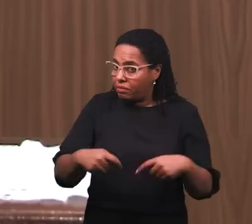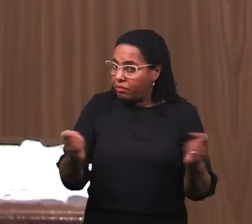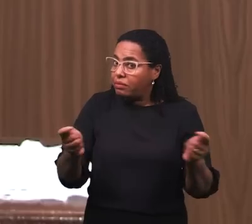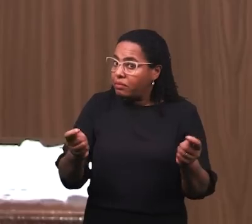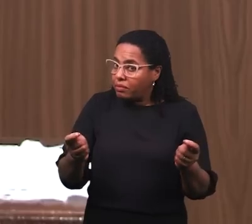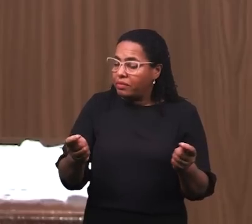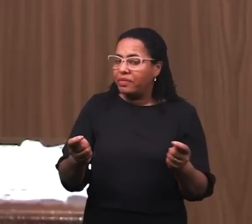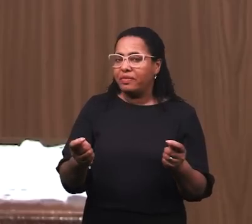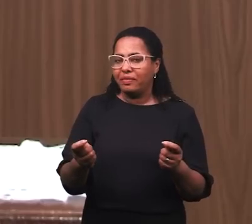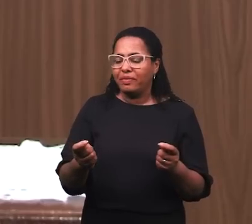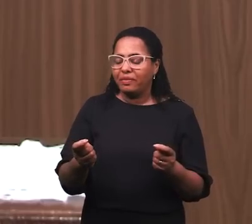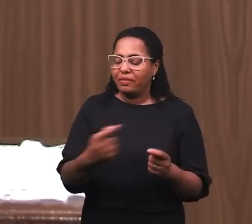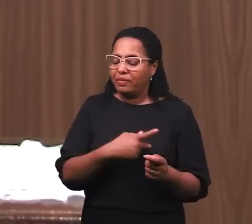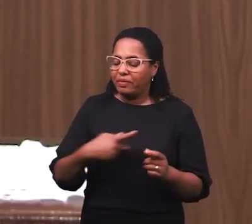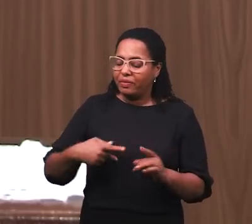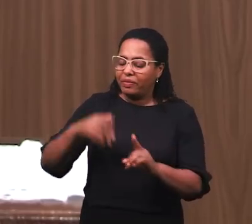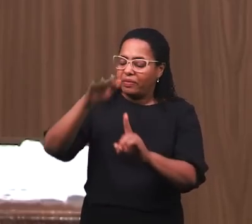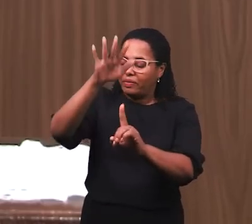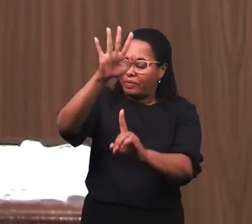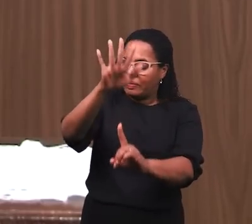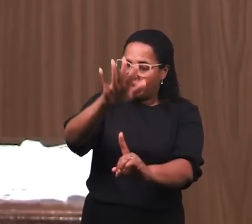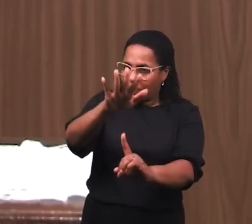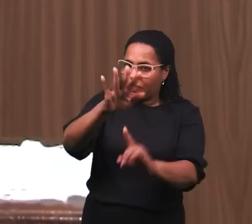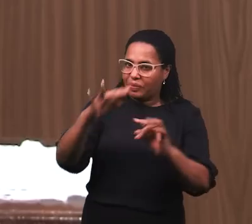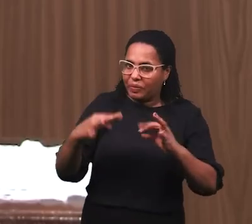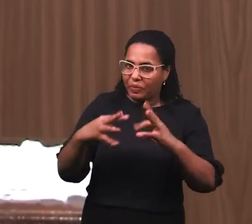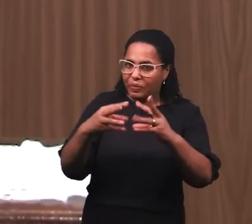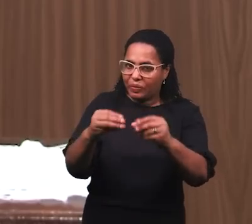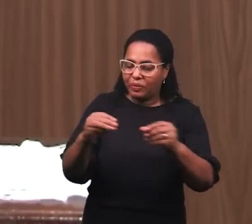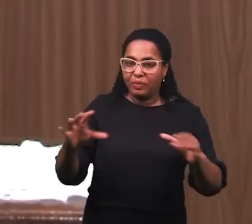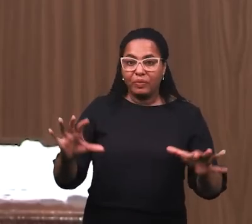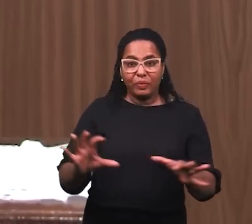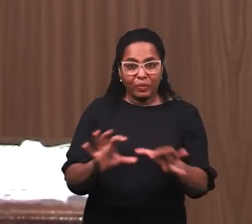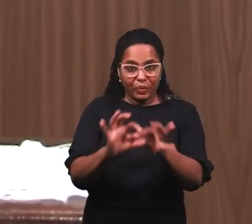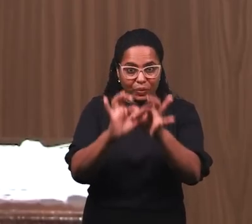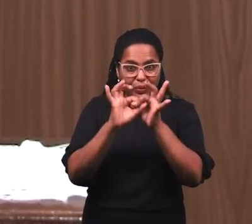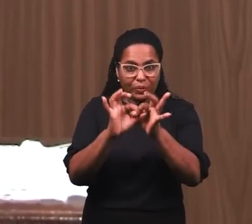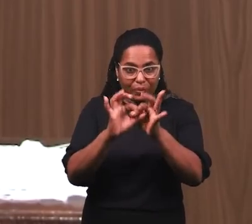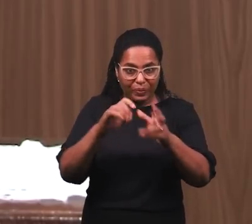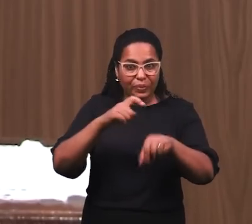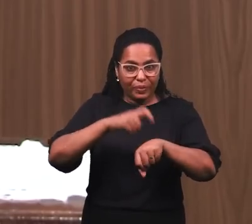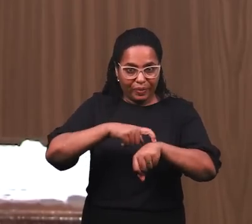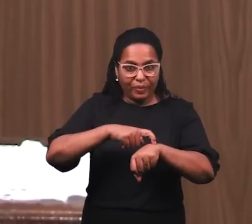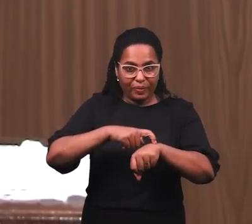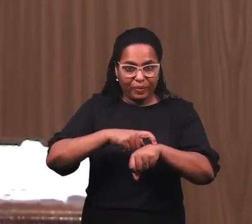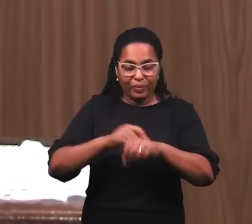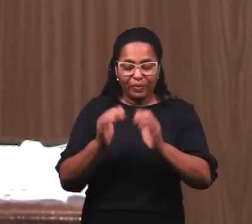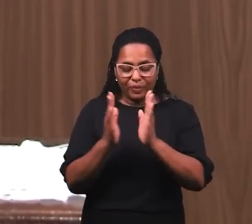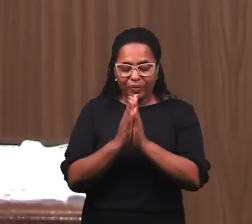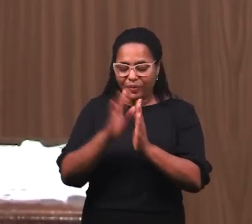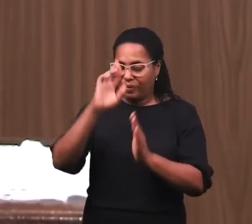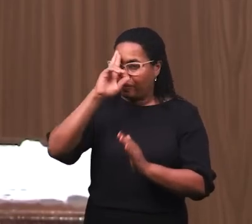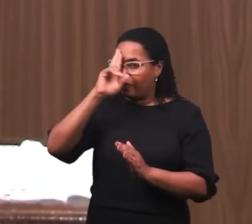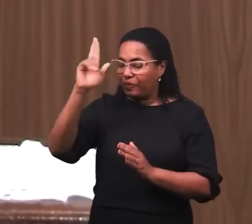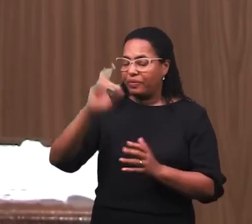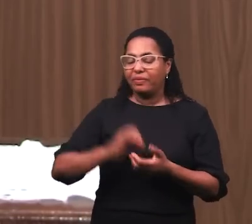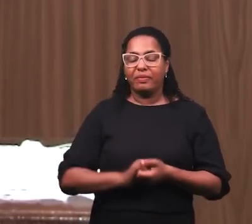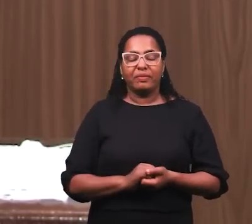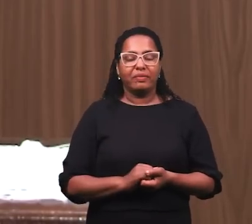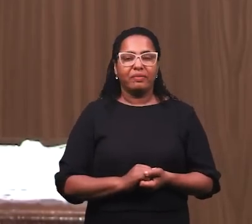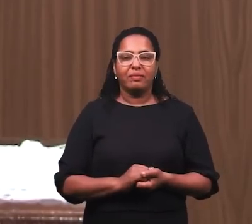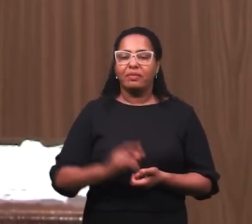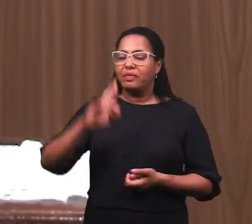está, para impormos as mãos sobre todos. Fechemos nossos olhos nessa hora e oremos ao